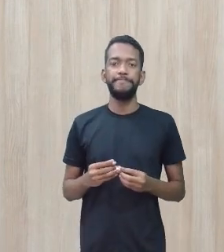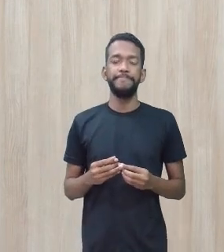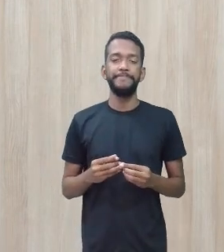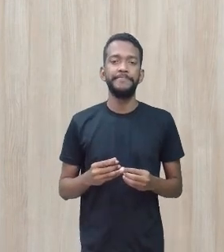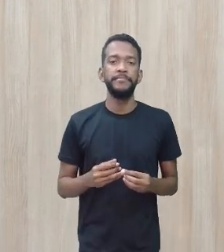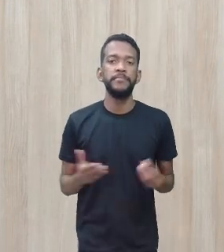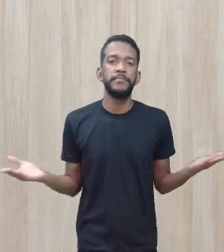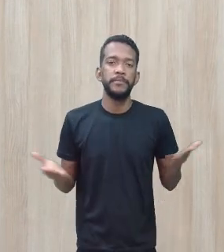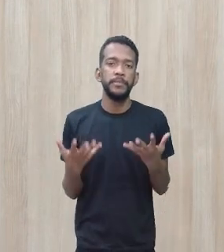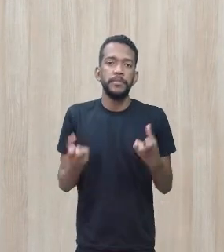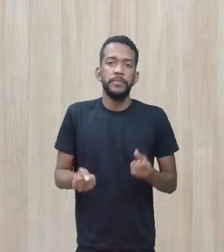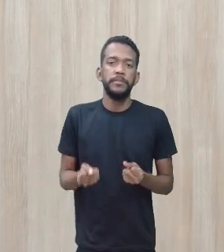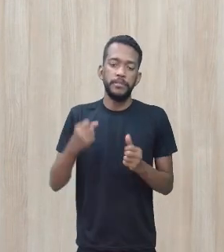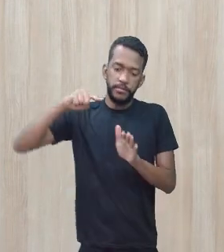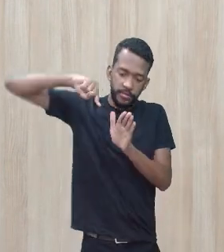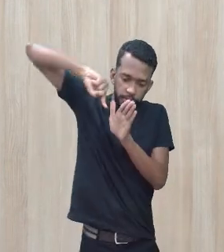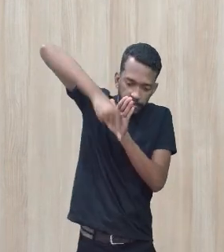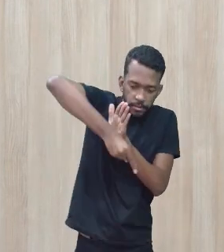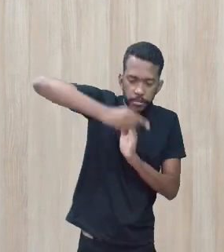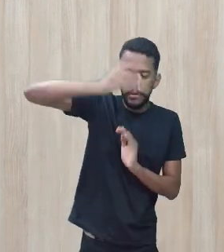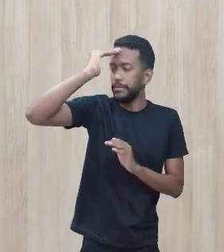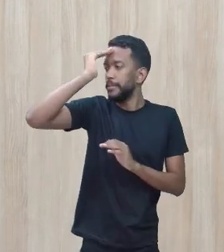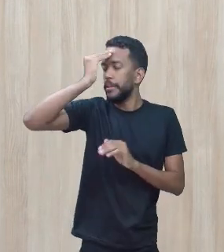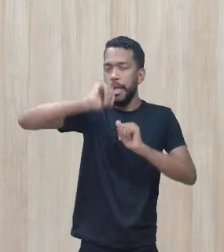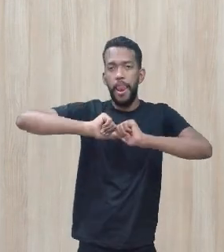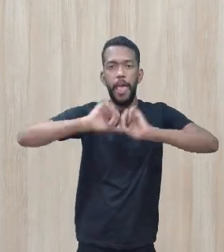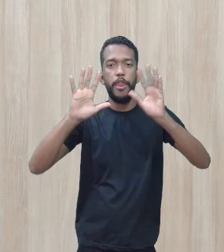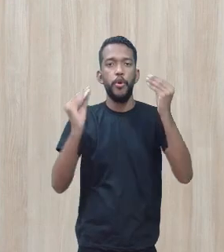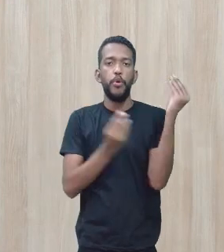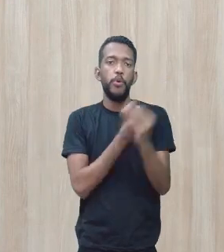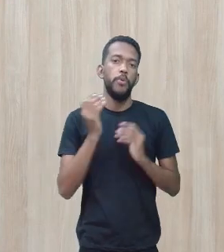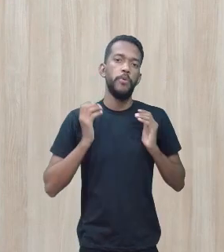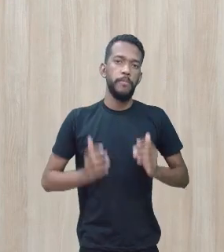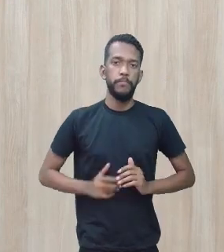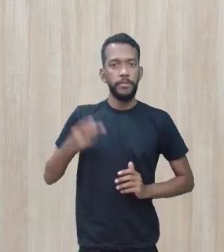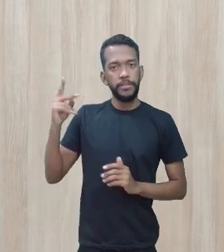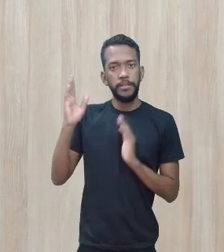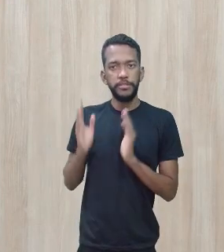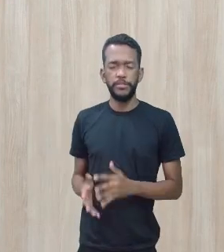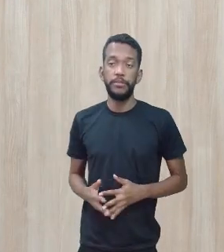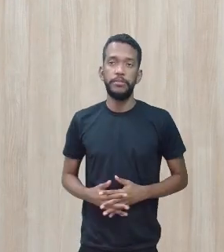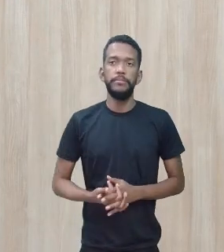vai mergulhar um pouquinho nesse conteúdo e entender melhor como ele se comporta, tá bom?